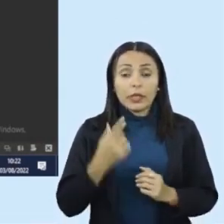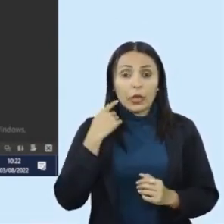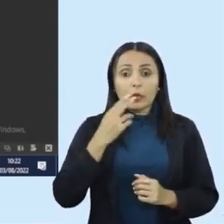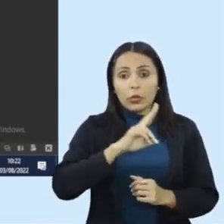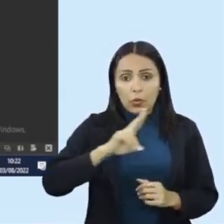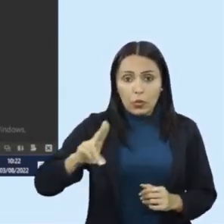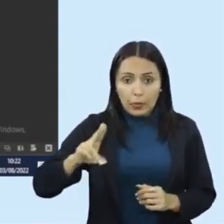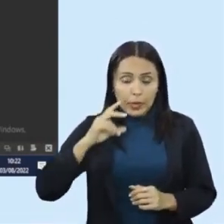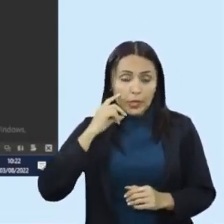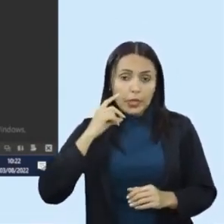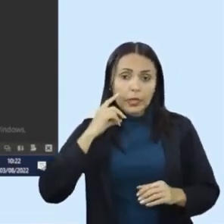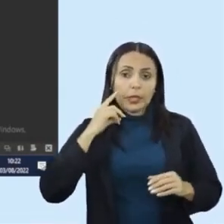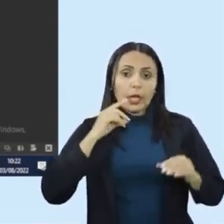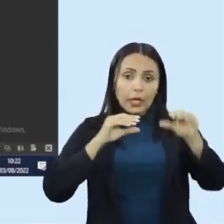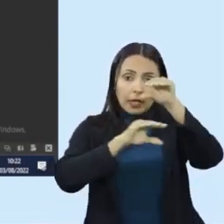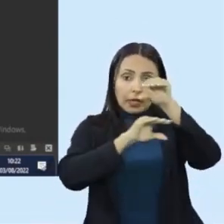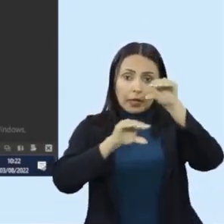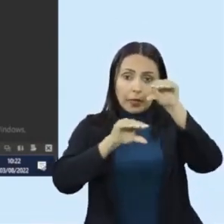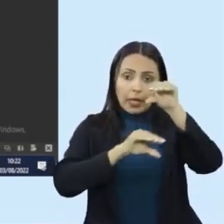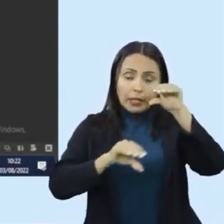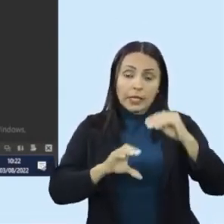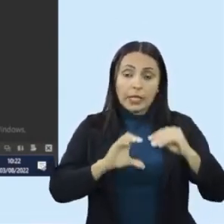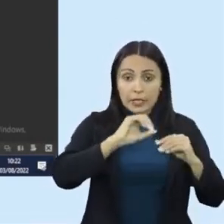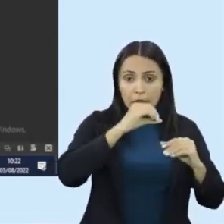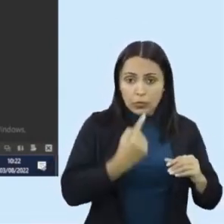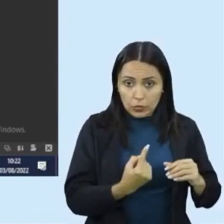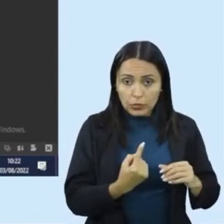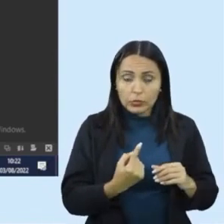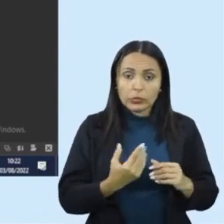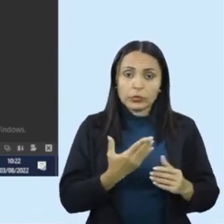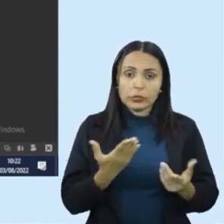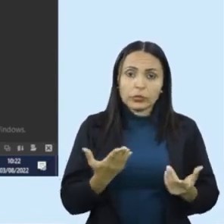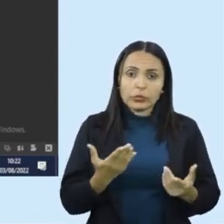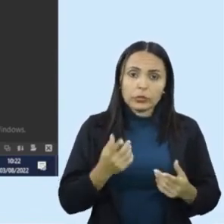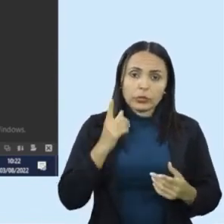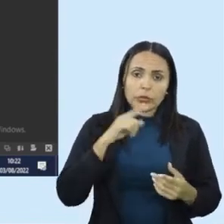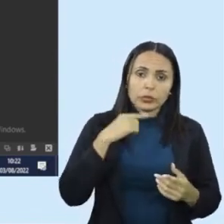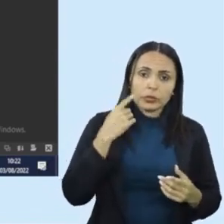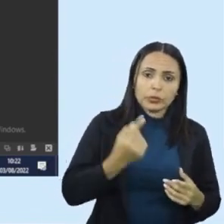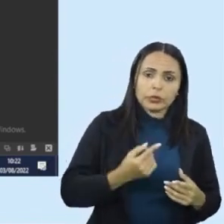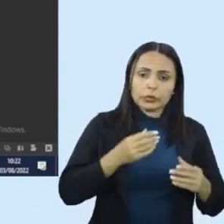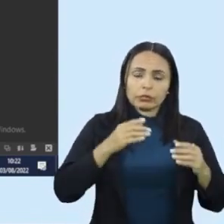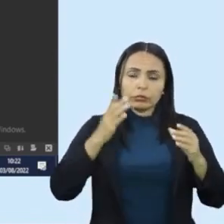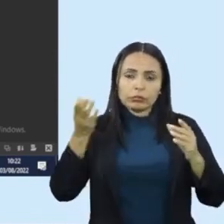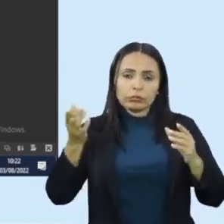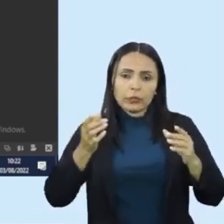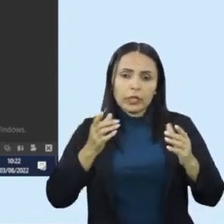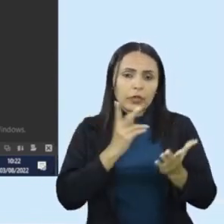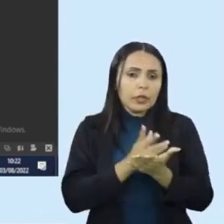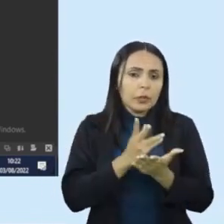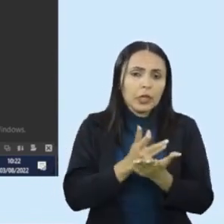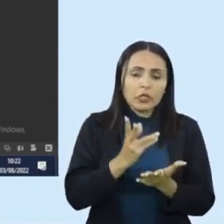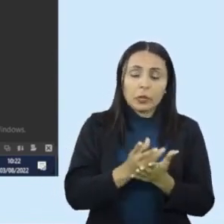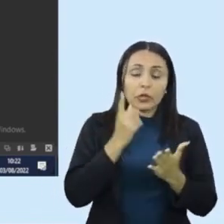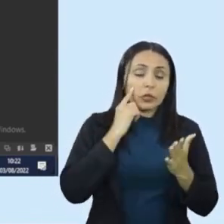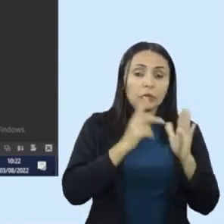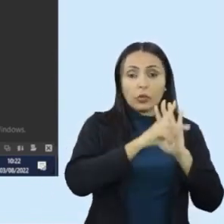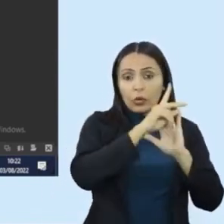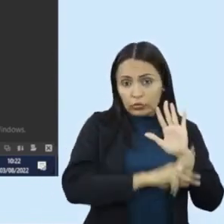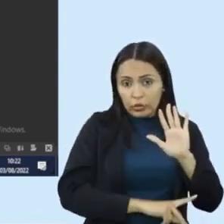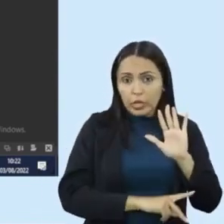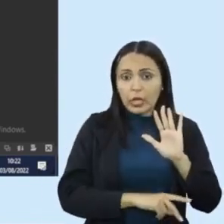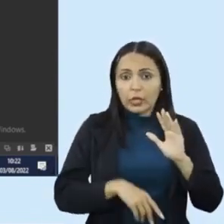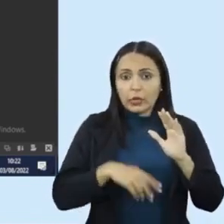nome da camada, que aqui já está, que é a camada 01. Ficar também nas dimensões que vão ser as mesmas do projeto,